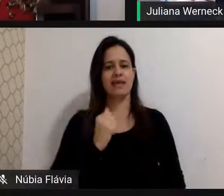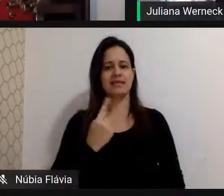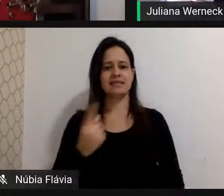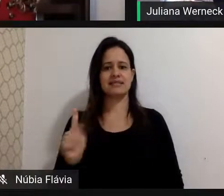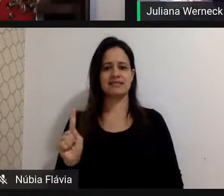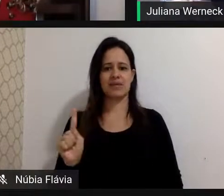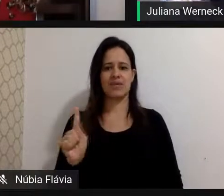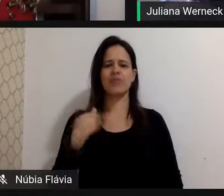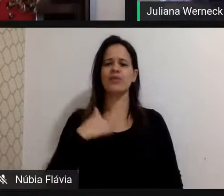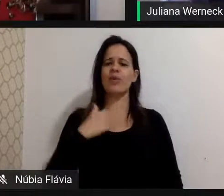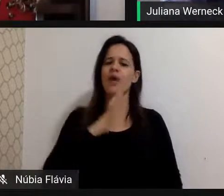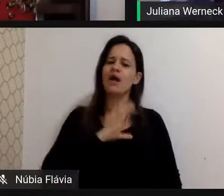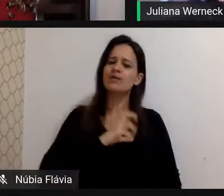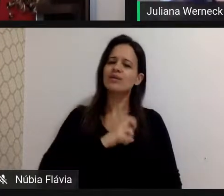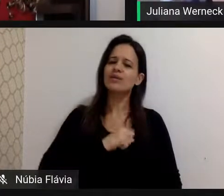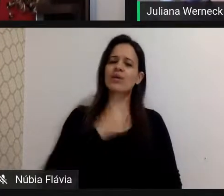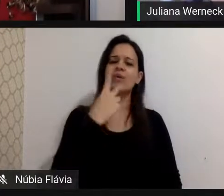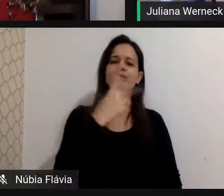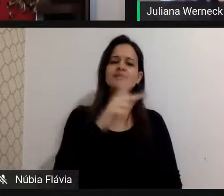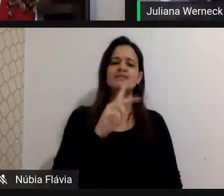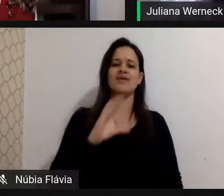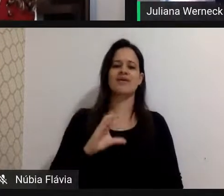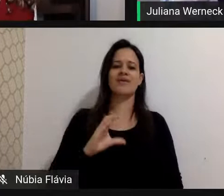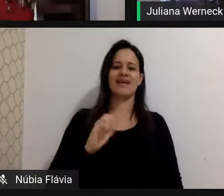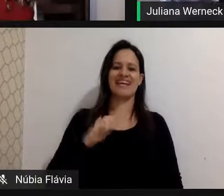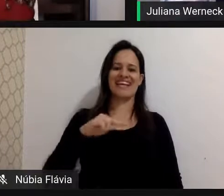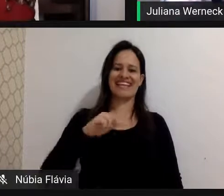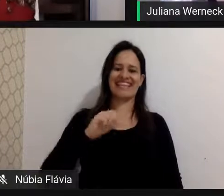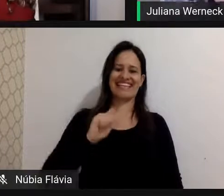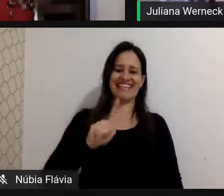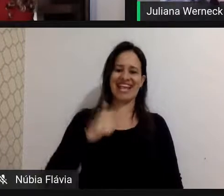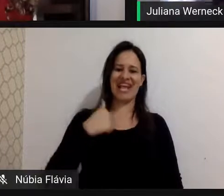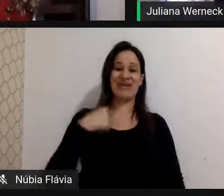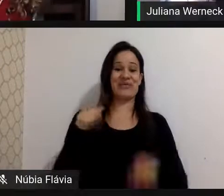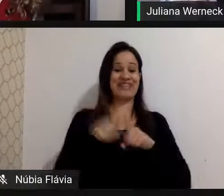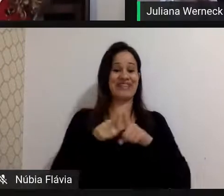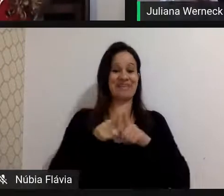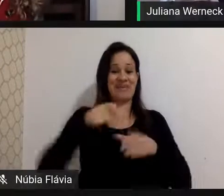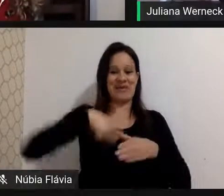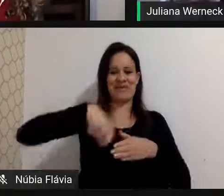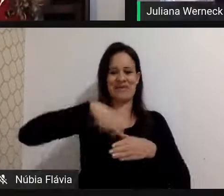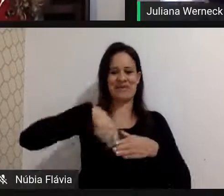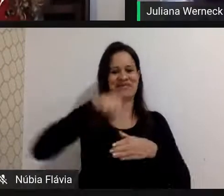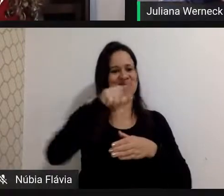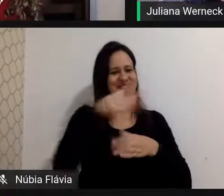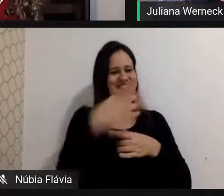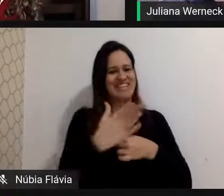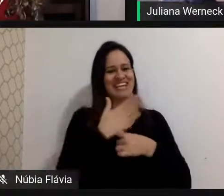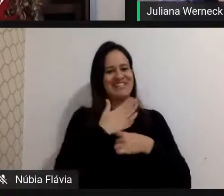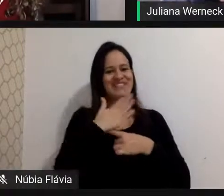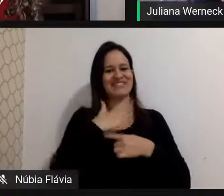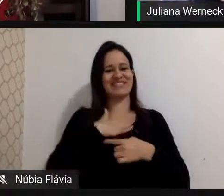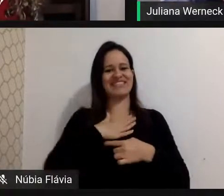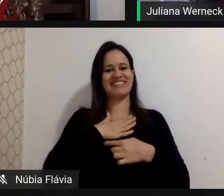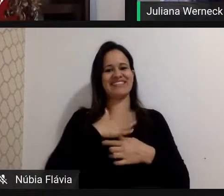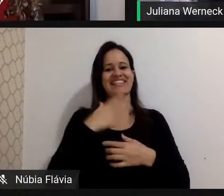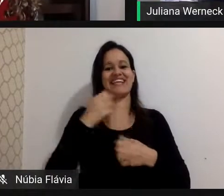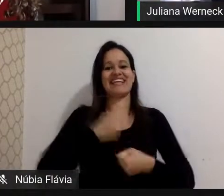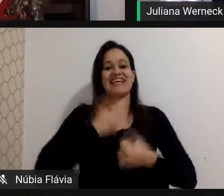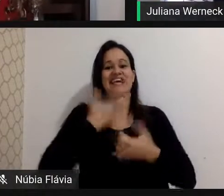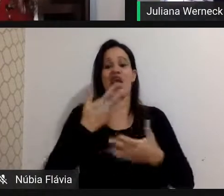agora posso comer e fazer minha comida no final de semana, inspirada pelo seu Cozinha e Fale. Ainda não consigo falar ao mesmo